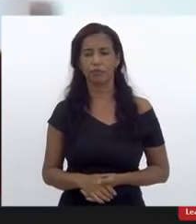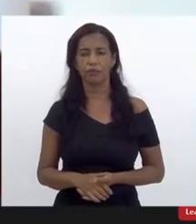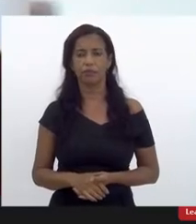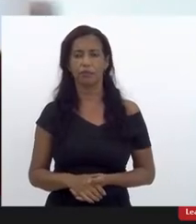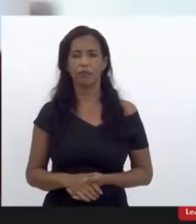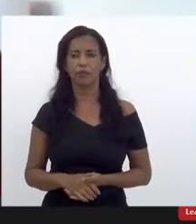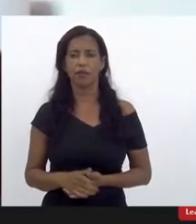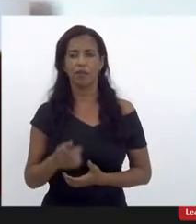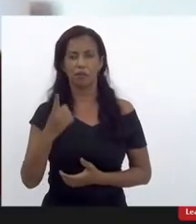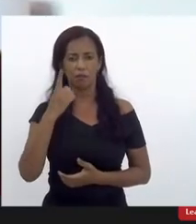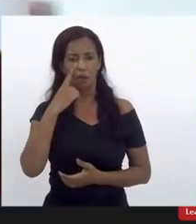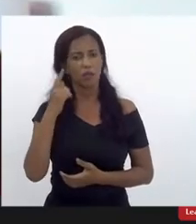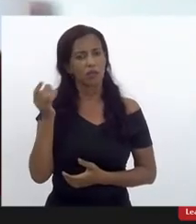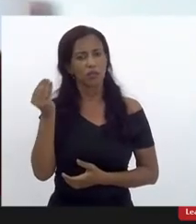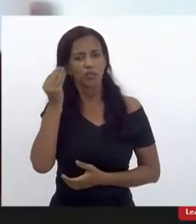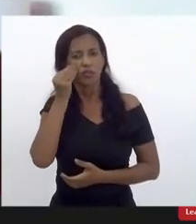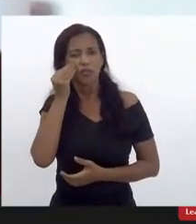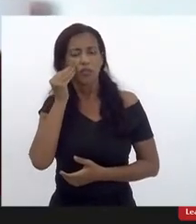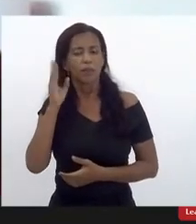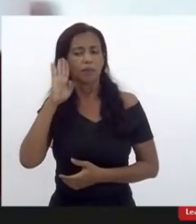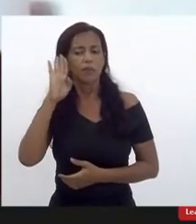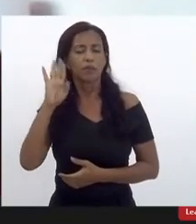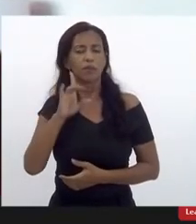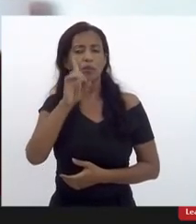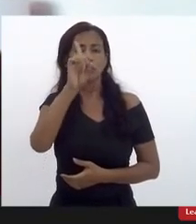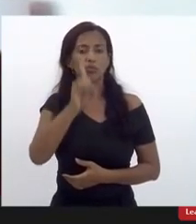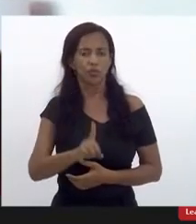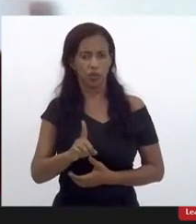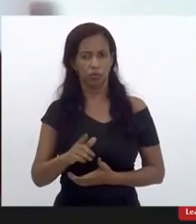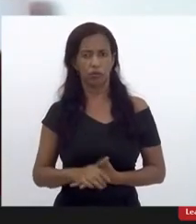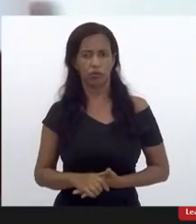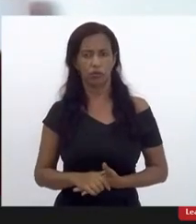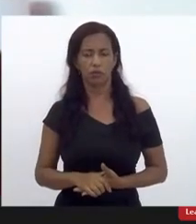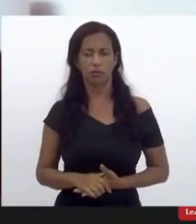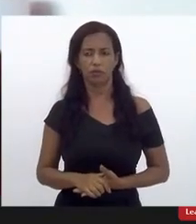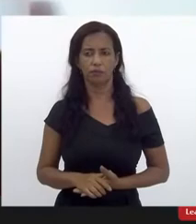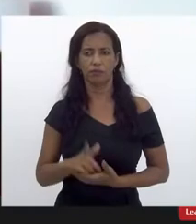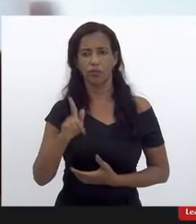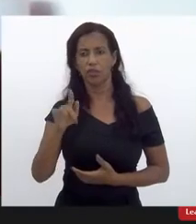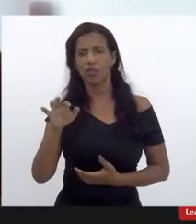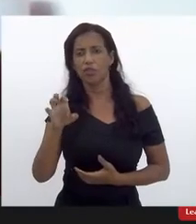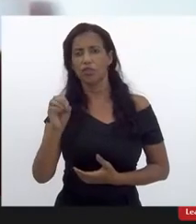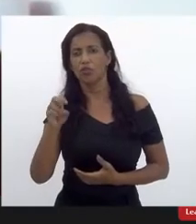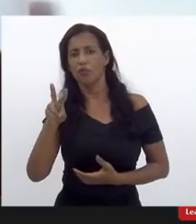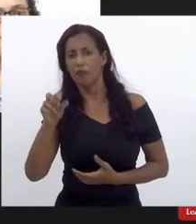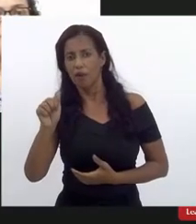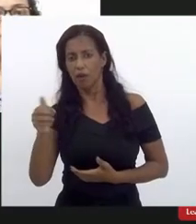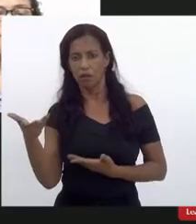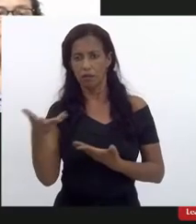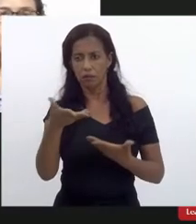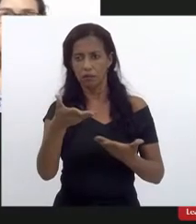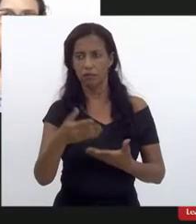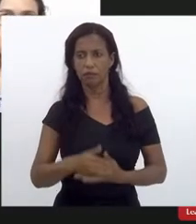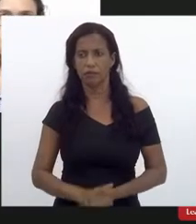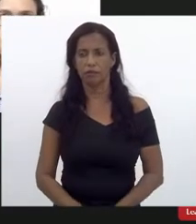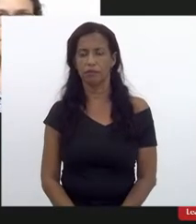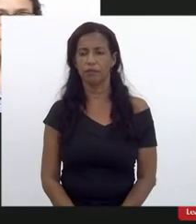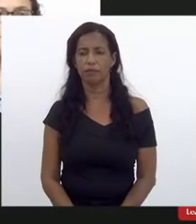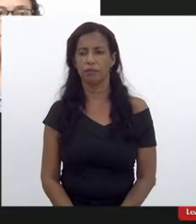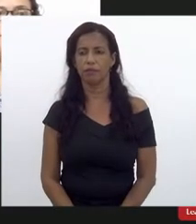tenta pegar aqui no chat, especialmente aí os diretores presentes. Giovanni vai fazer uso da palavra.